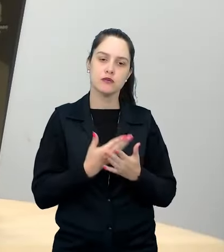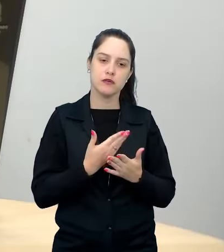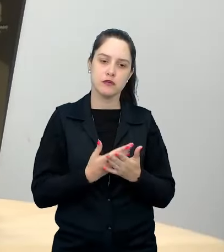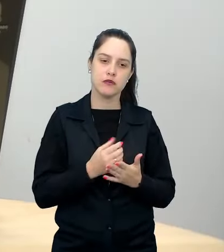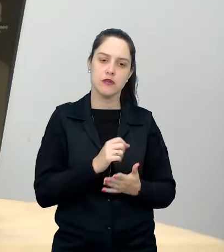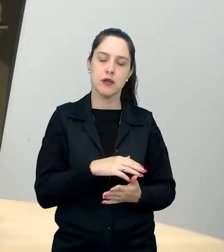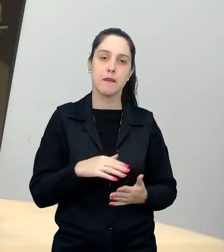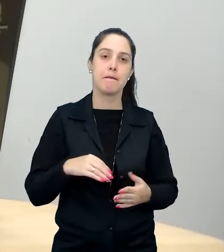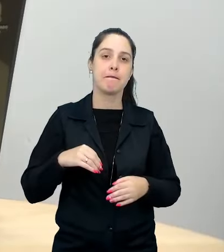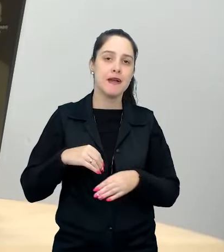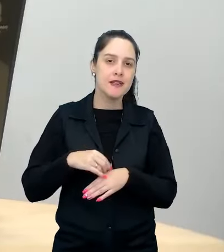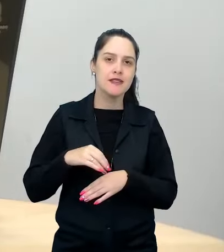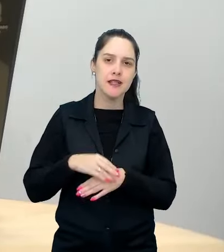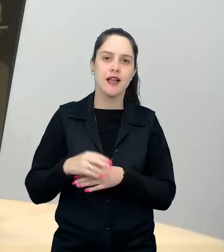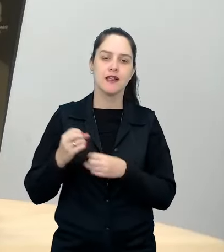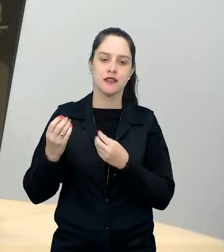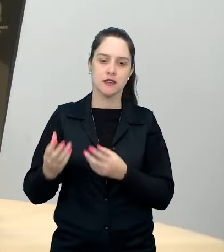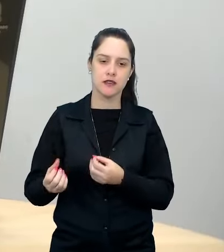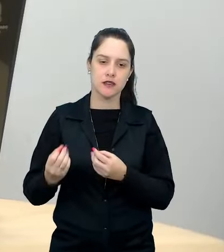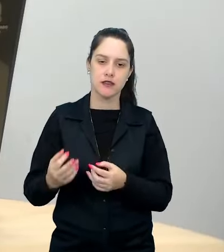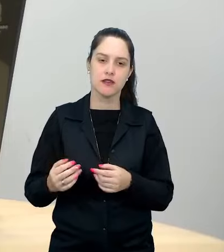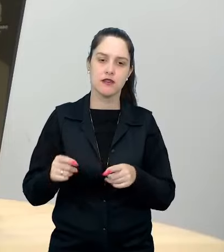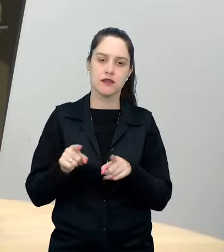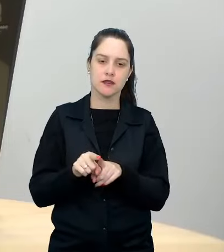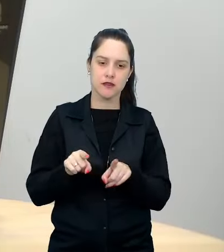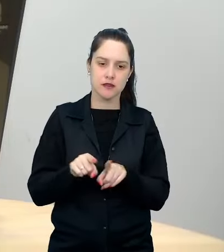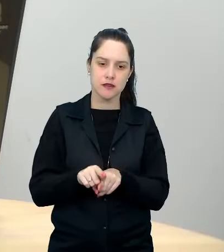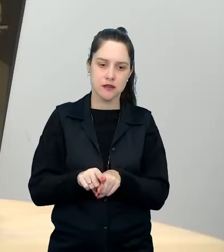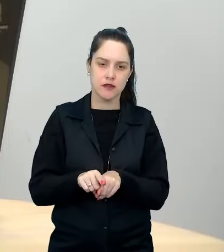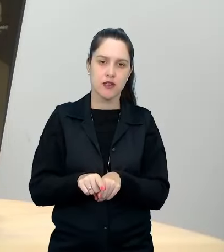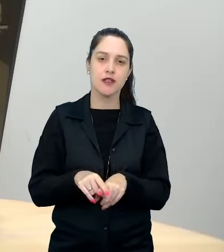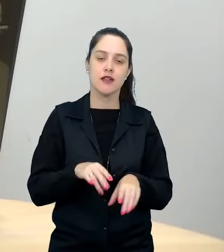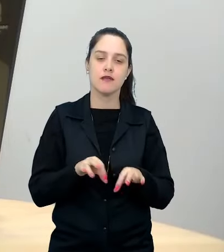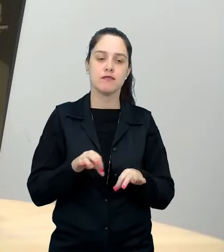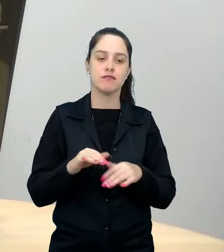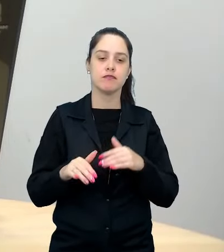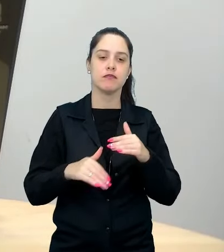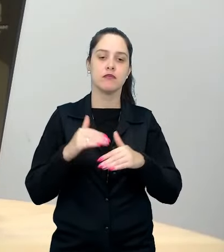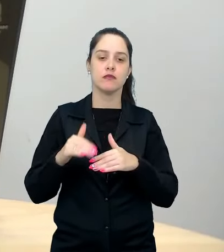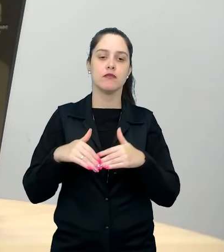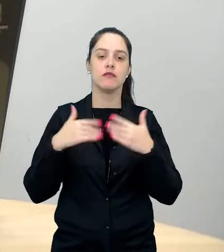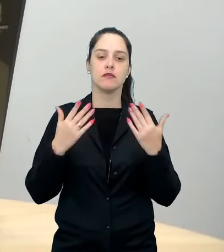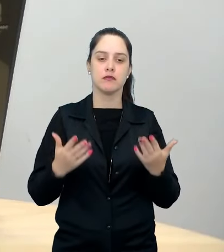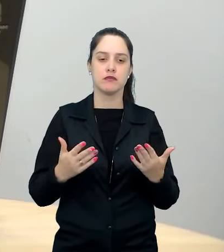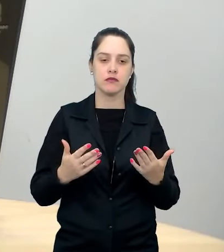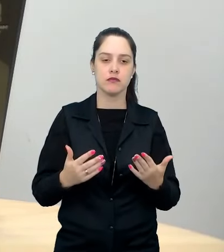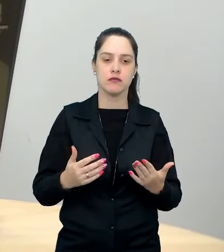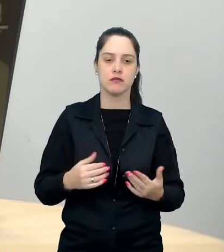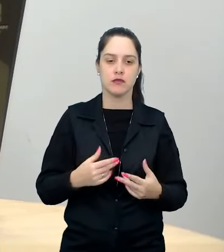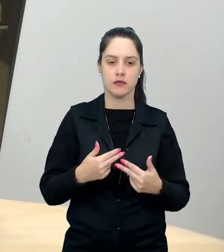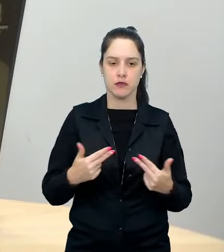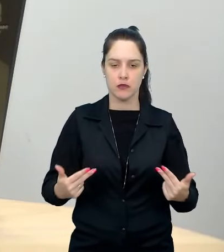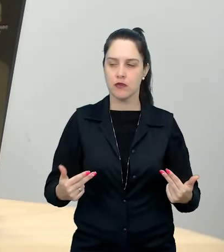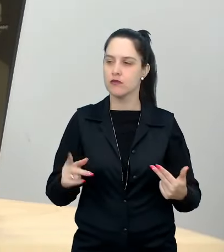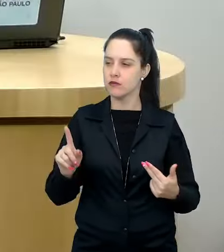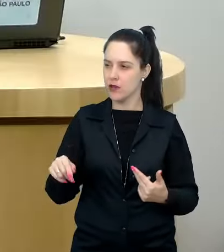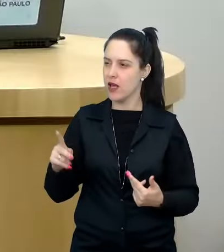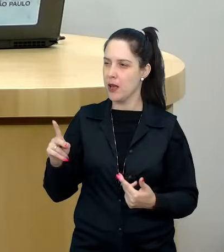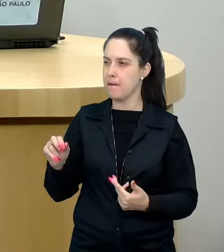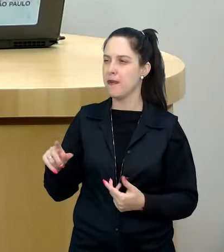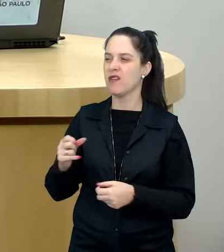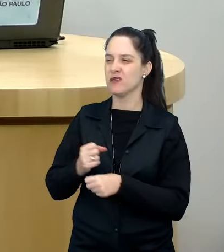nessas estações. Aprendizagem baseada em projeto. Essa já muito conhecida da rede, né, Paula? Já tem